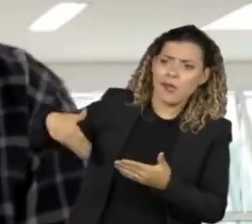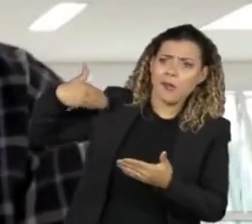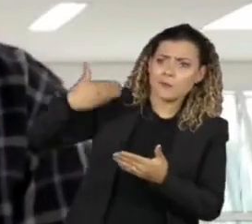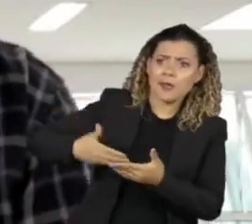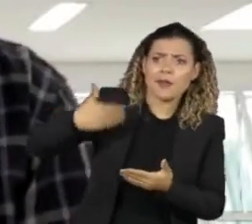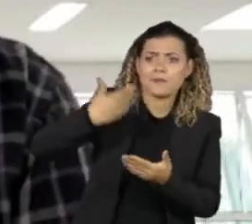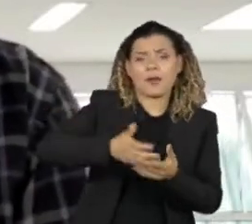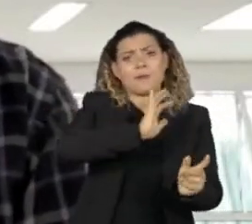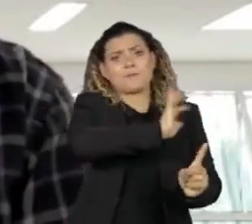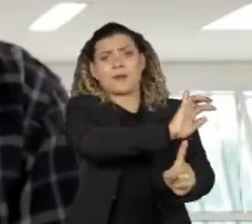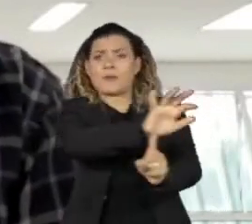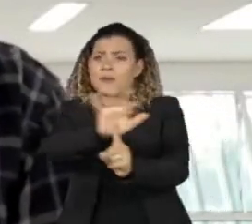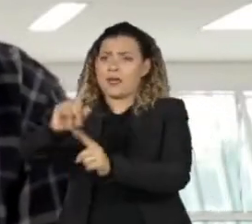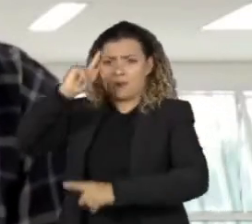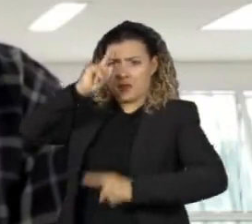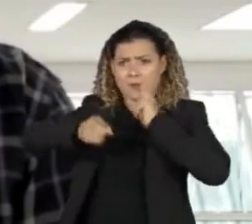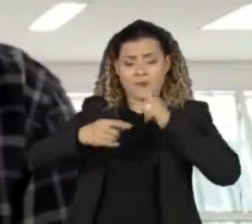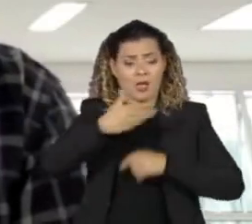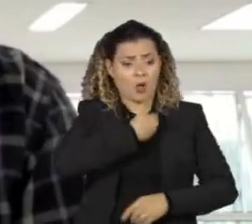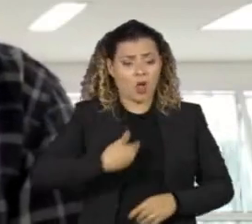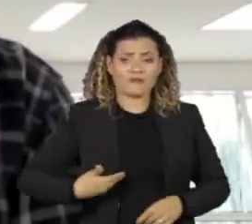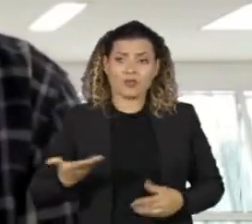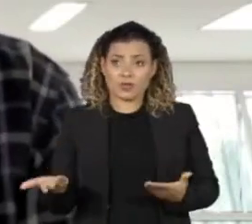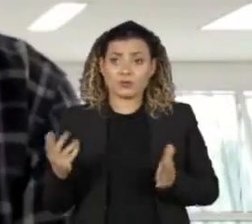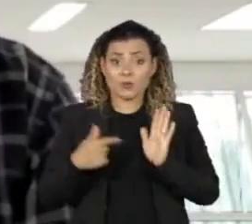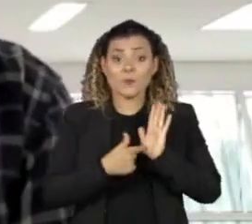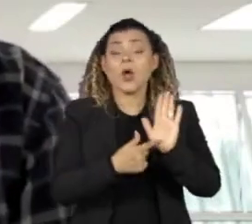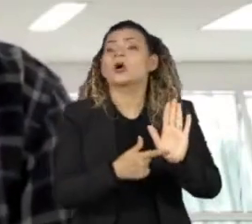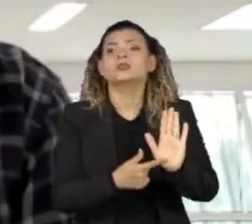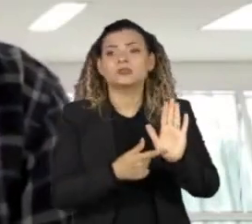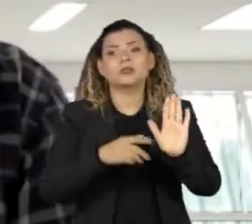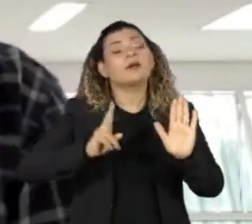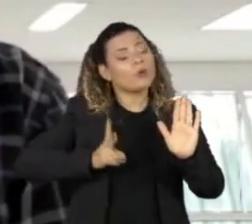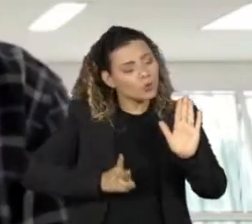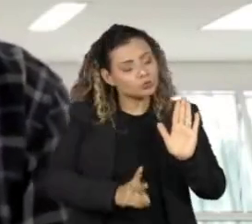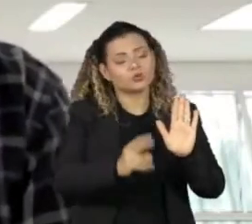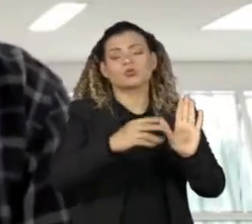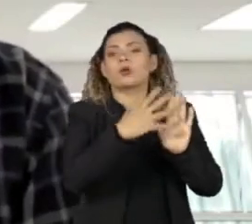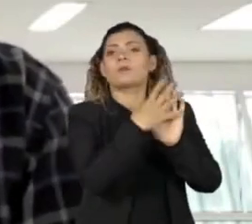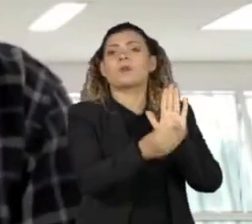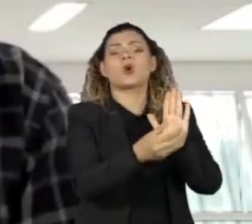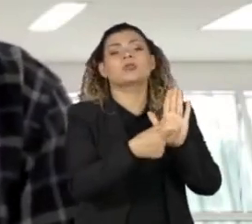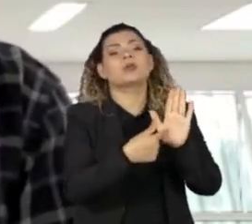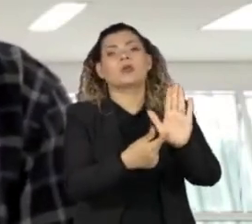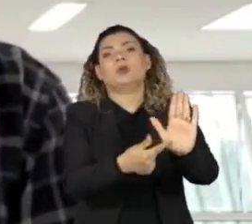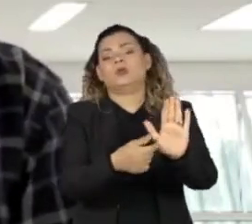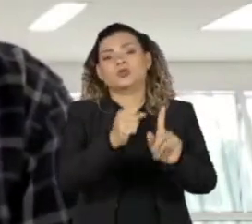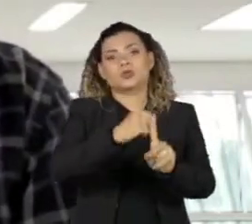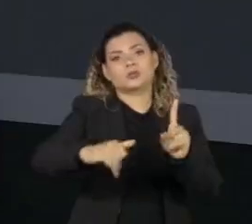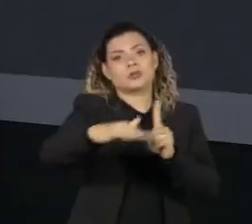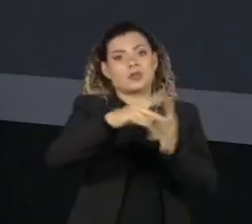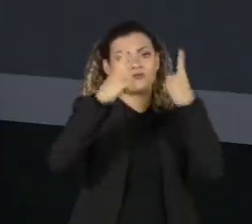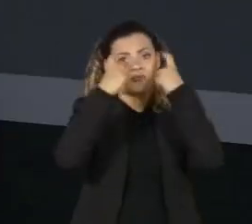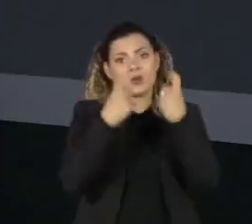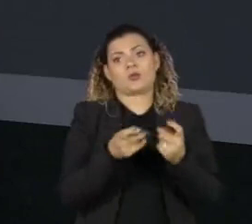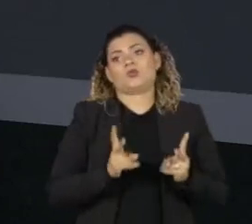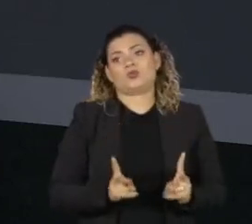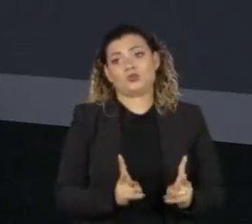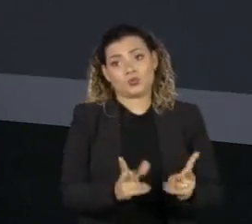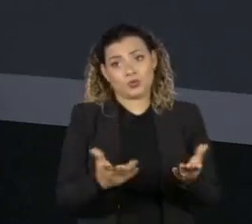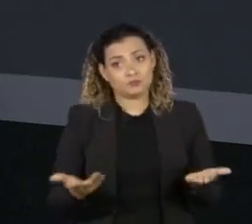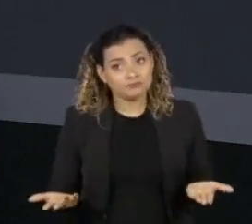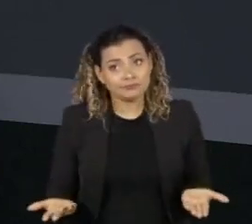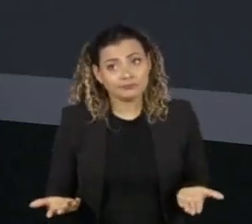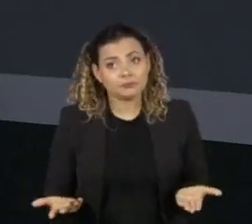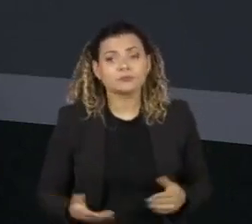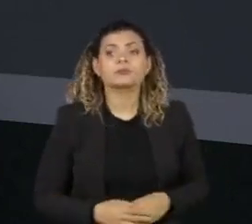de comunicação e autoridades do Estado acabam perpetuando o clima de violência na nossa sociedade. A gente pode falar sobre